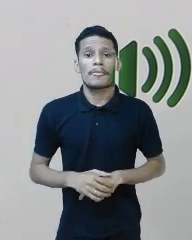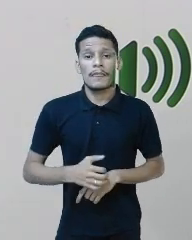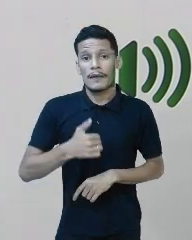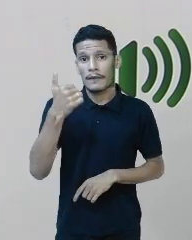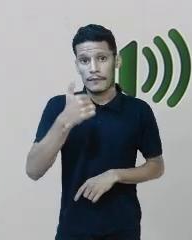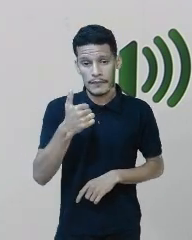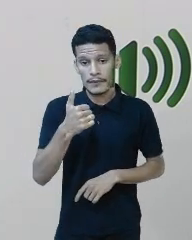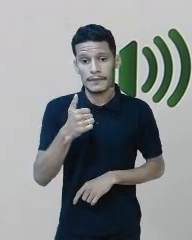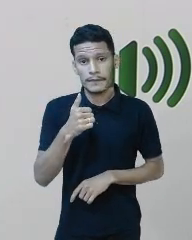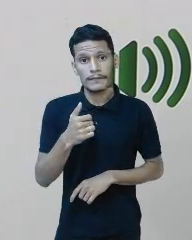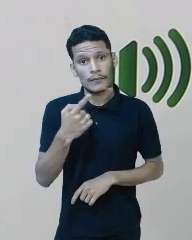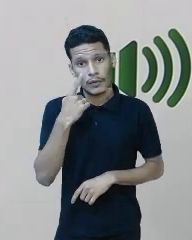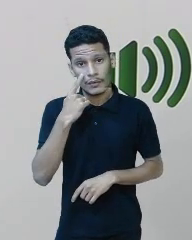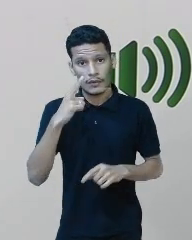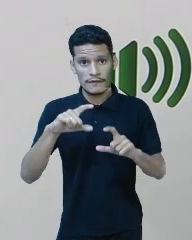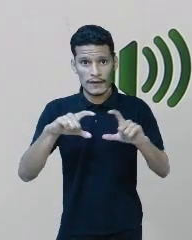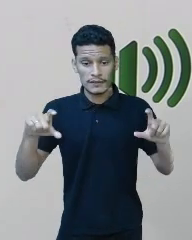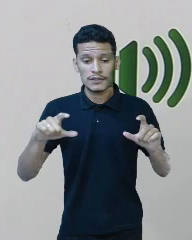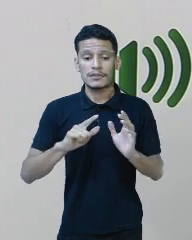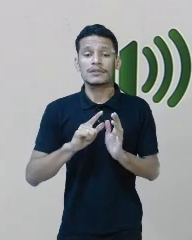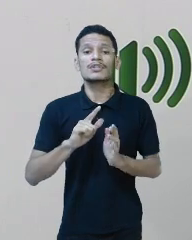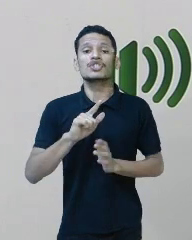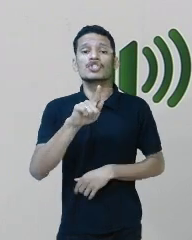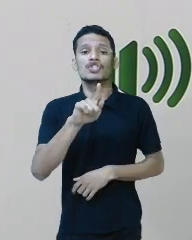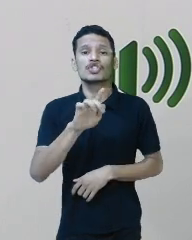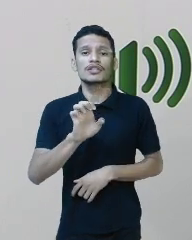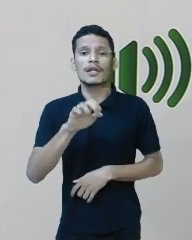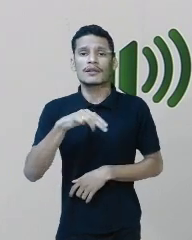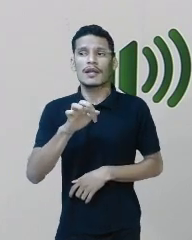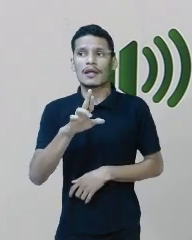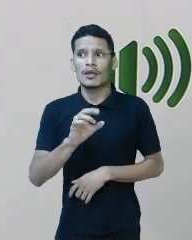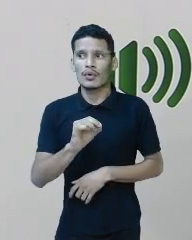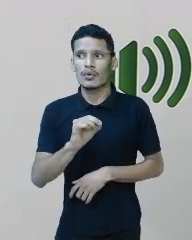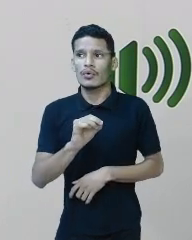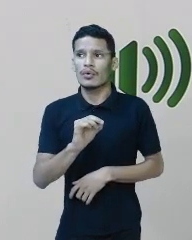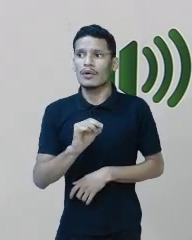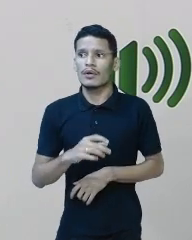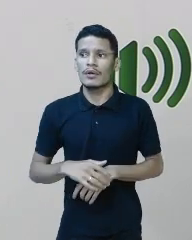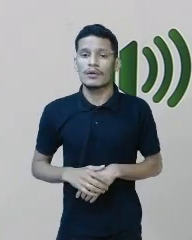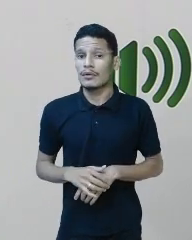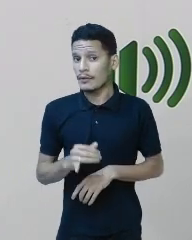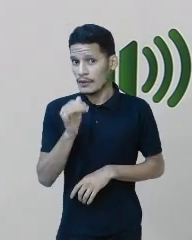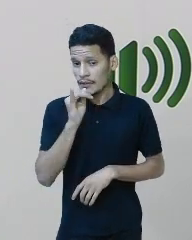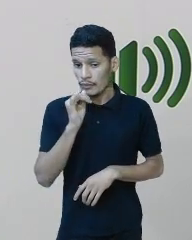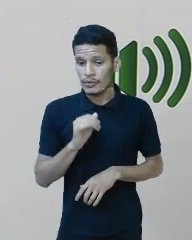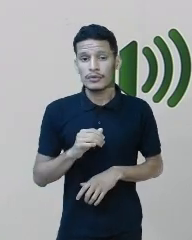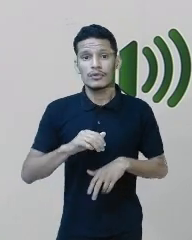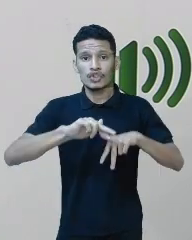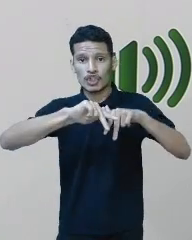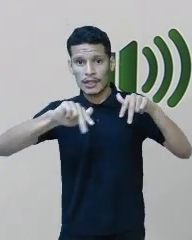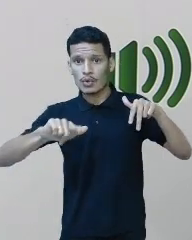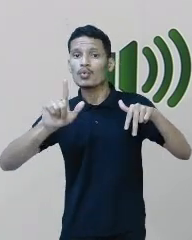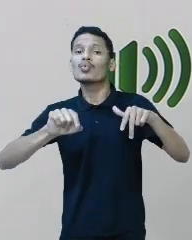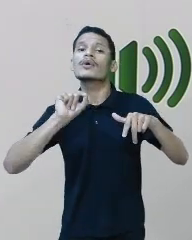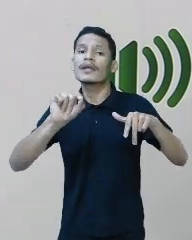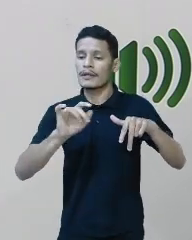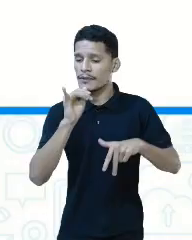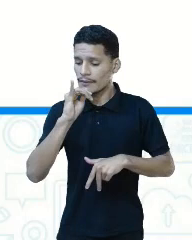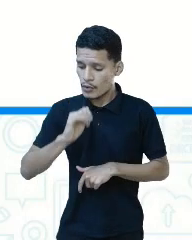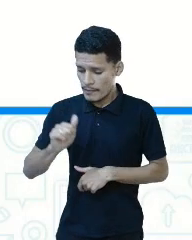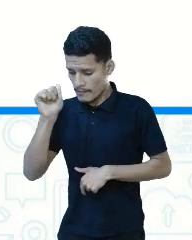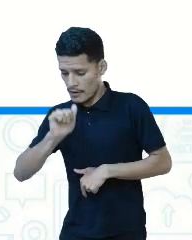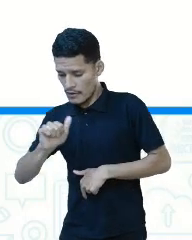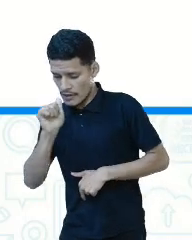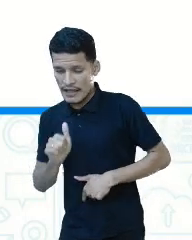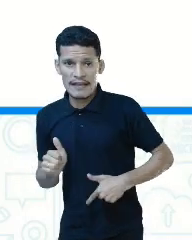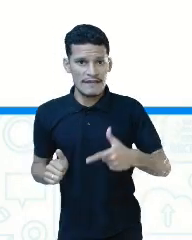observação, em gênero, é o primeiro tipo de concordância que nós temos aí. Então o gênero do substantivo é masculino